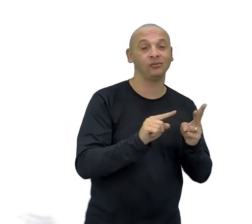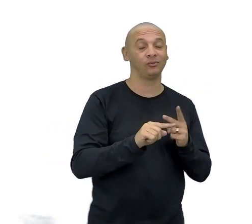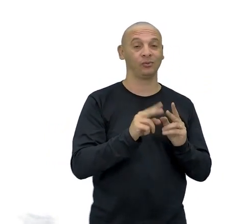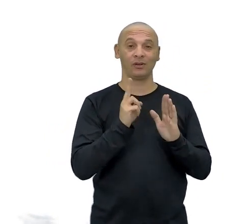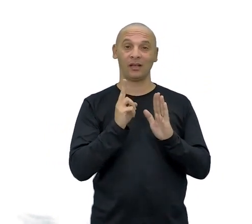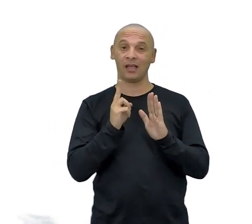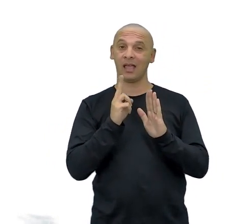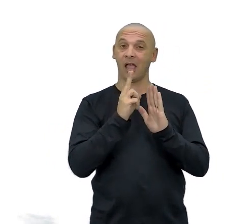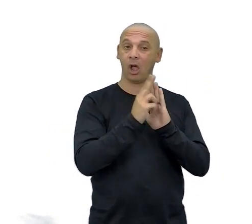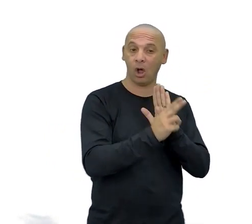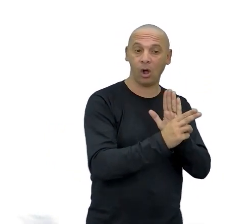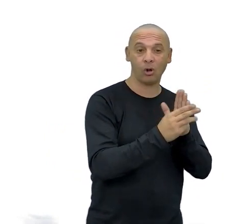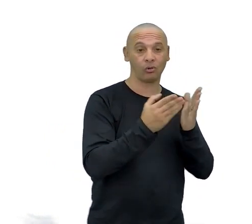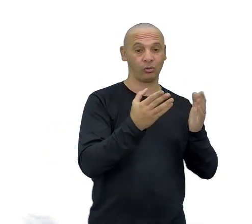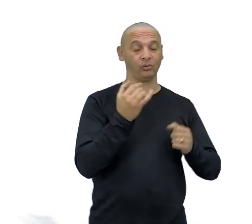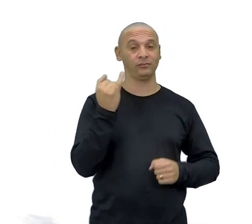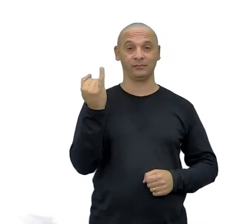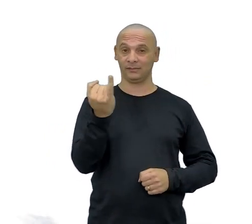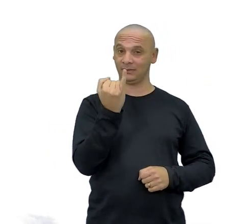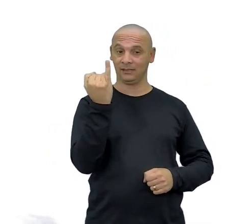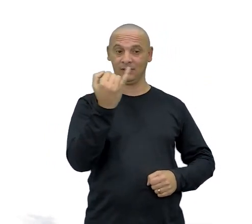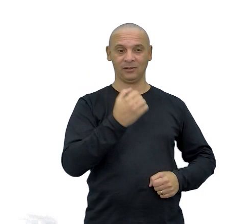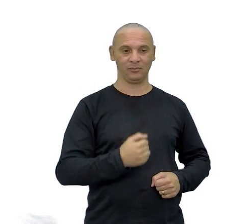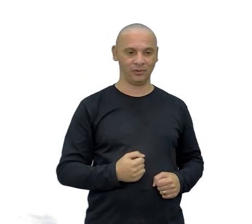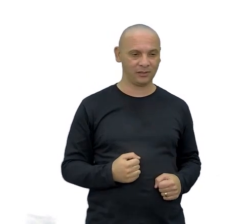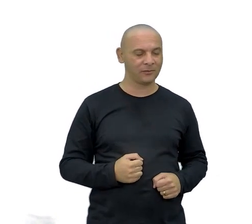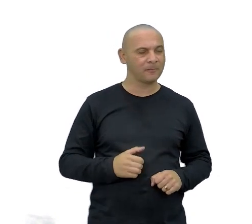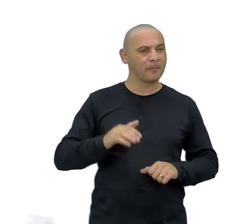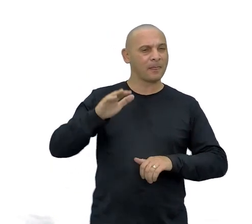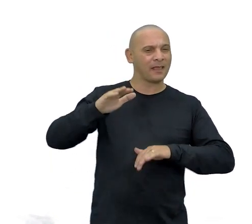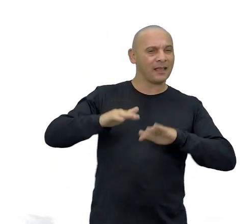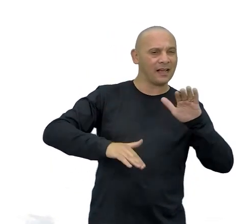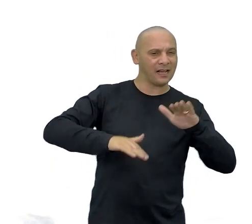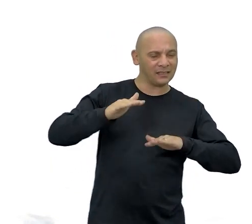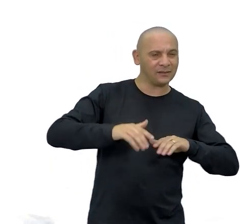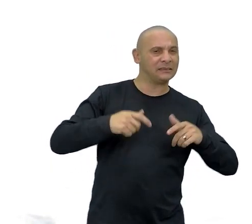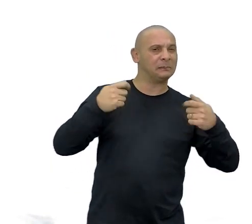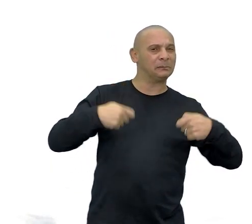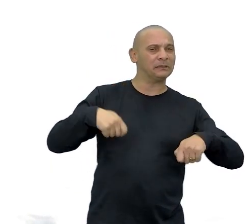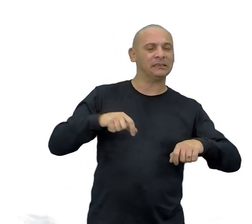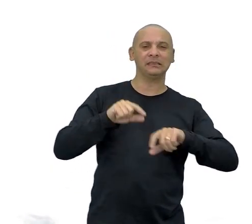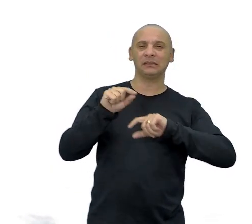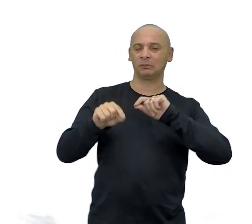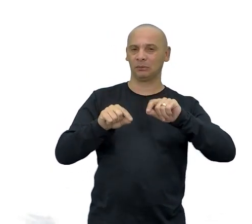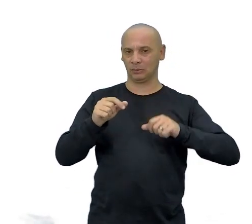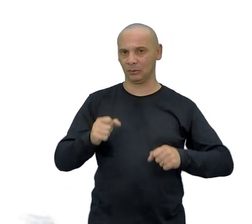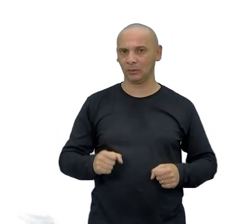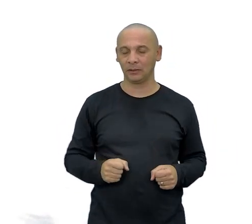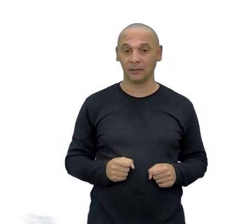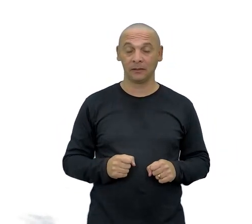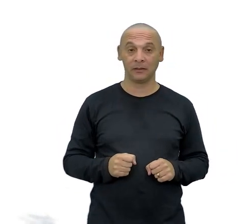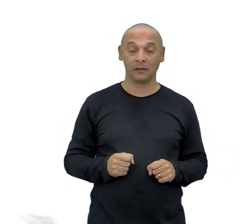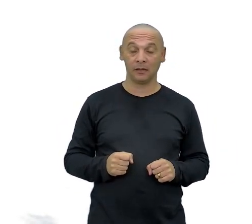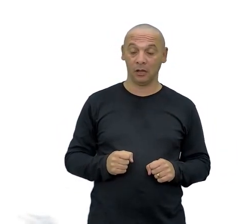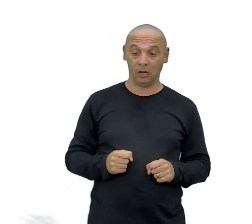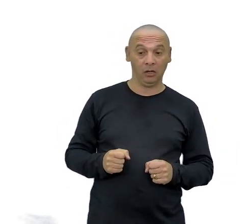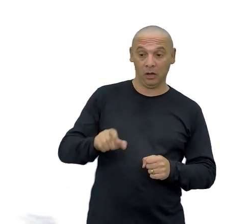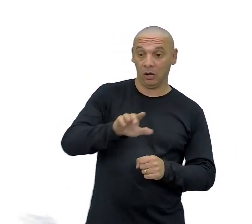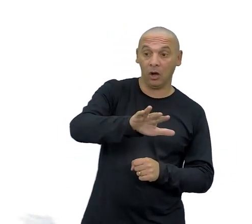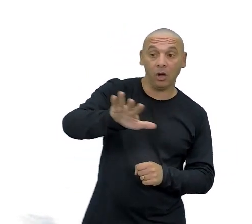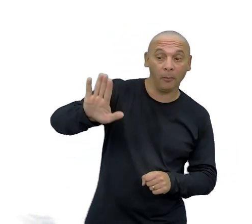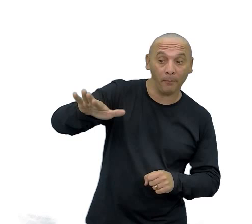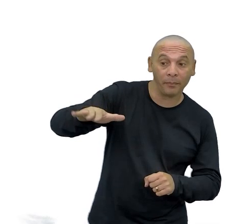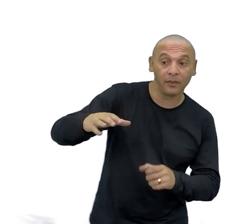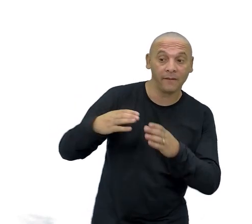circulação. É interessante, muitas vezes, dependendo de qual texto nós trazemos ao aluno, mostrar quem é o autor, uma